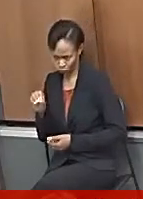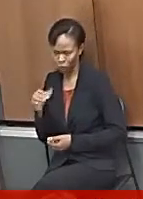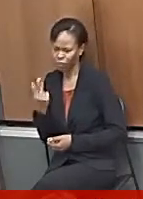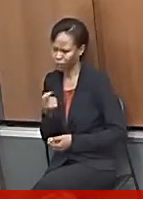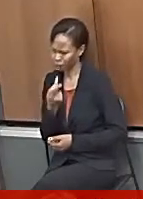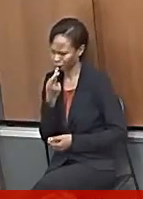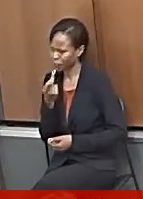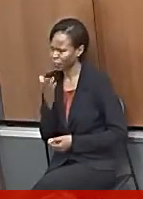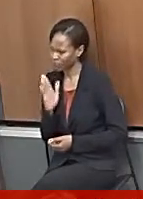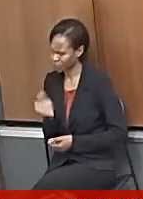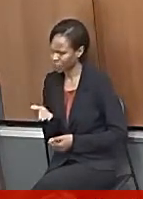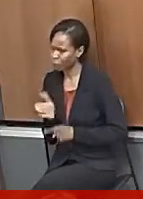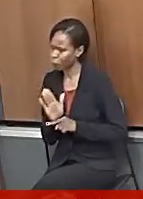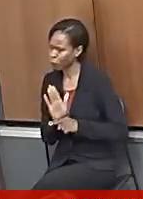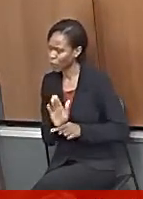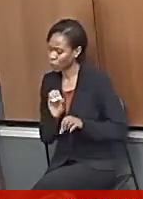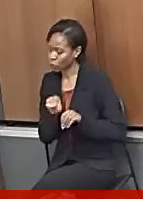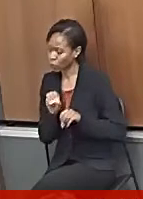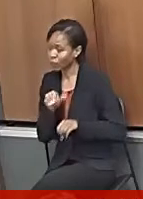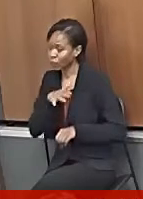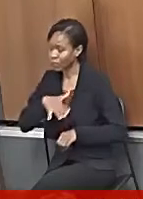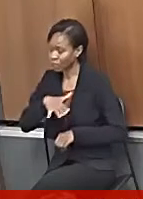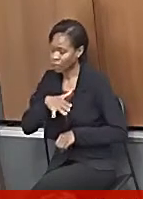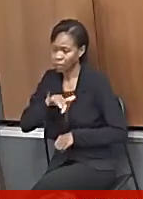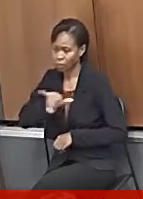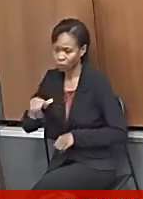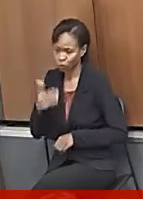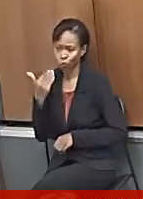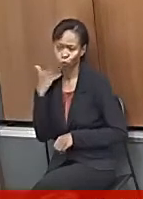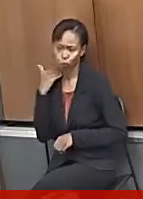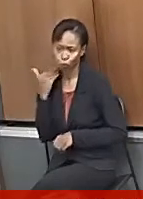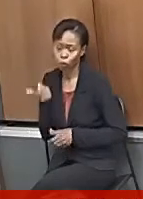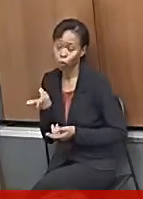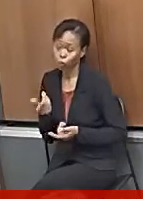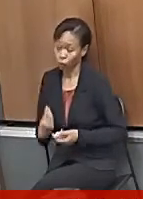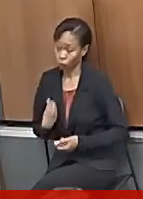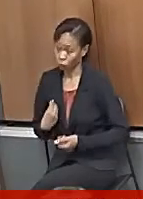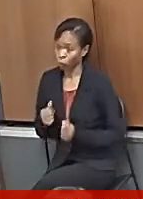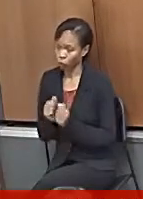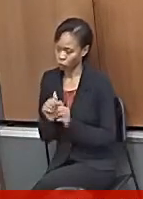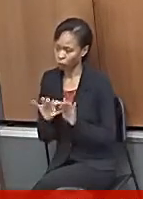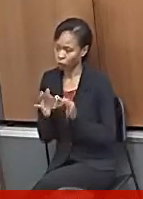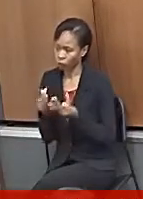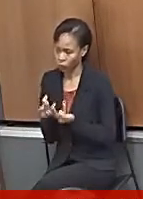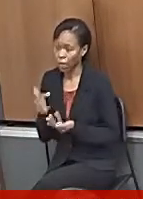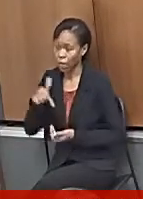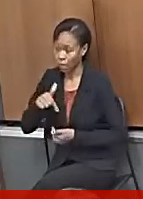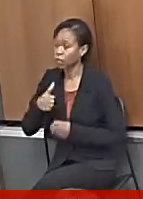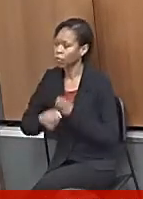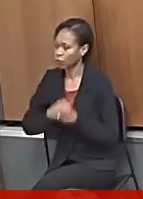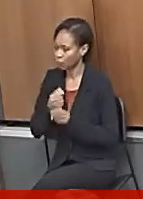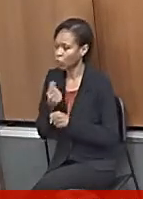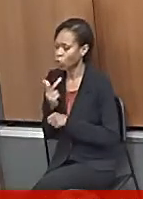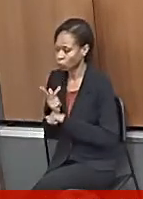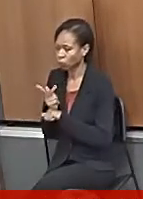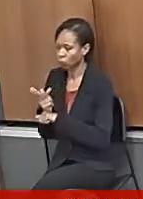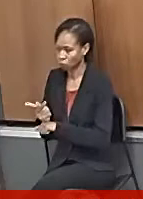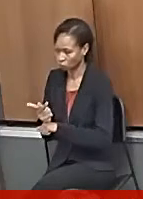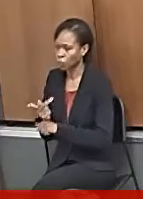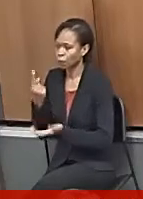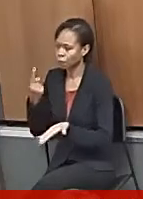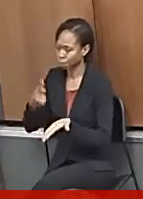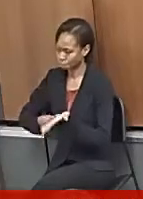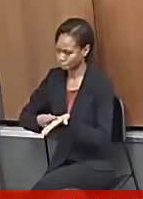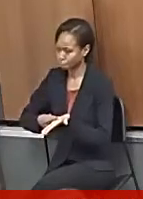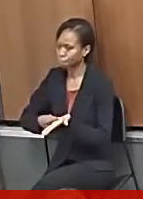da região de juiz de fora com a participação da família esse ano ainda vou procurar o senhor viu a gente já